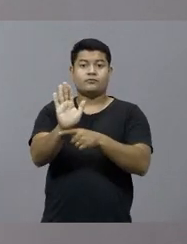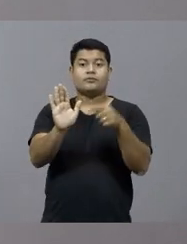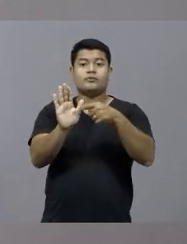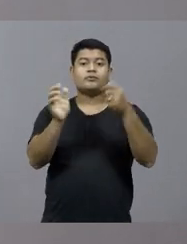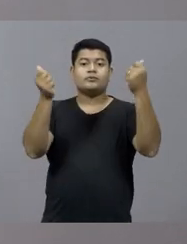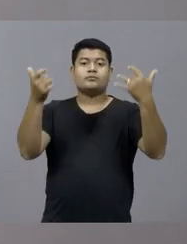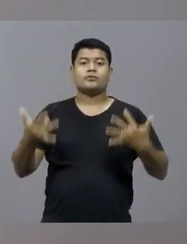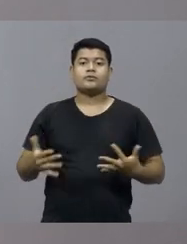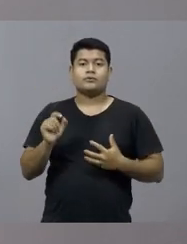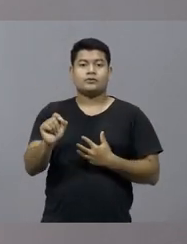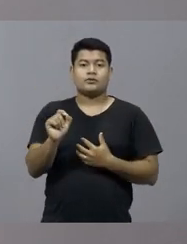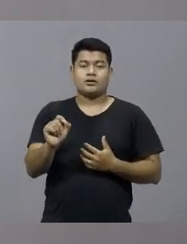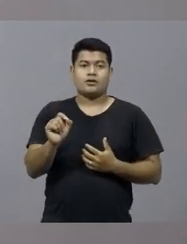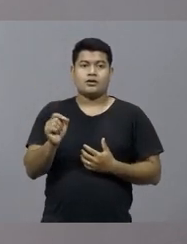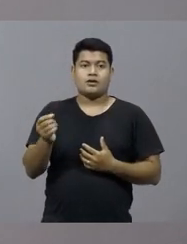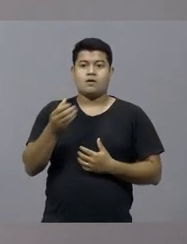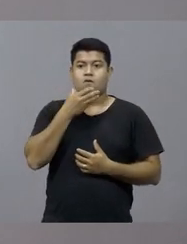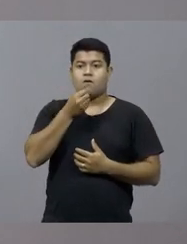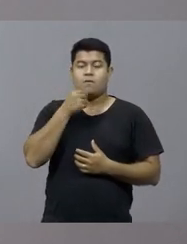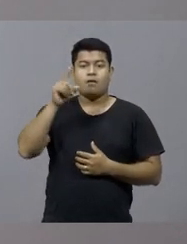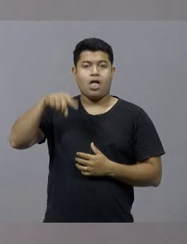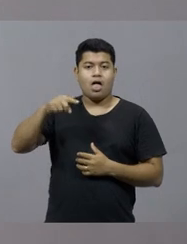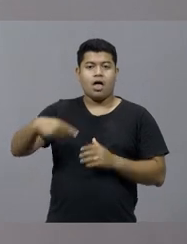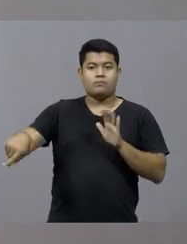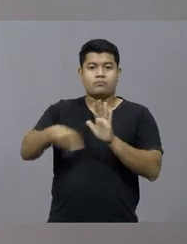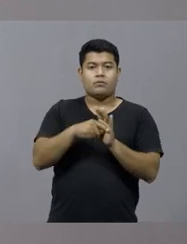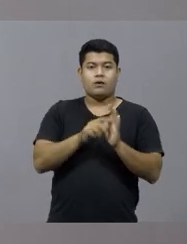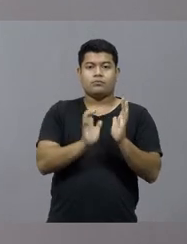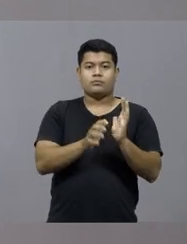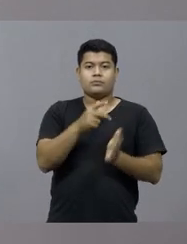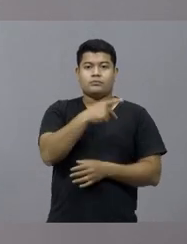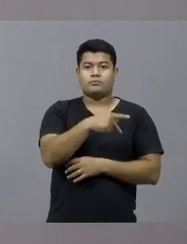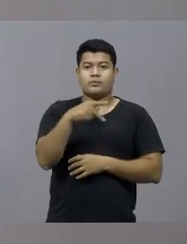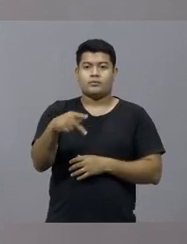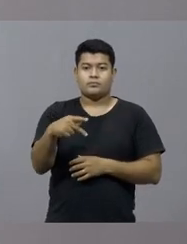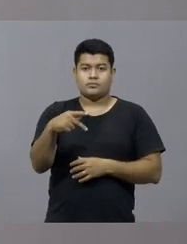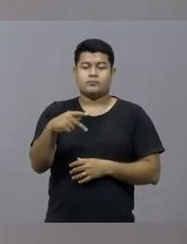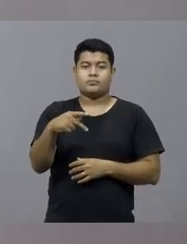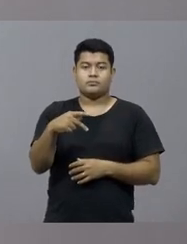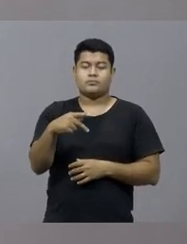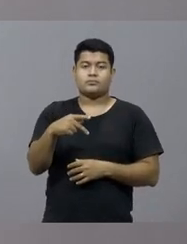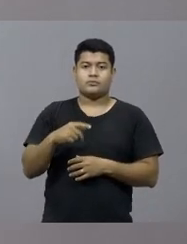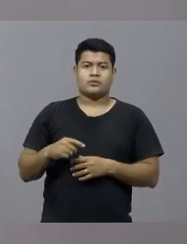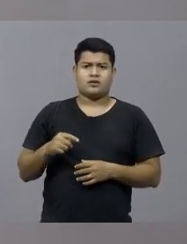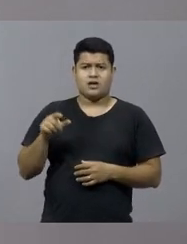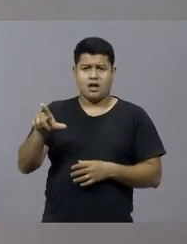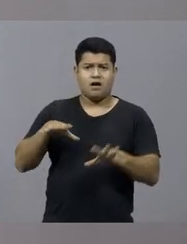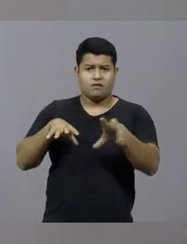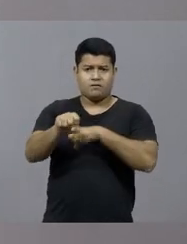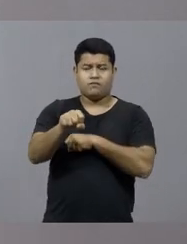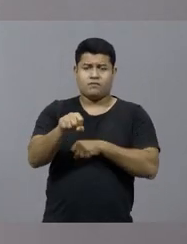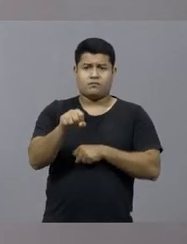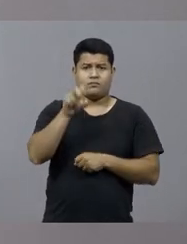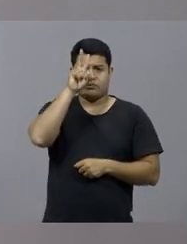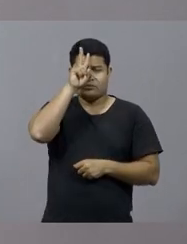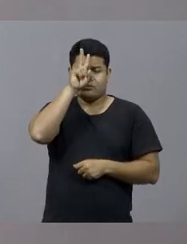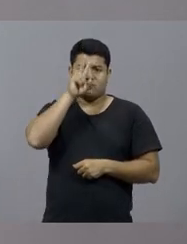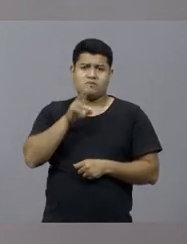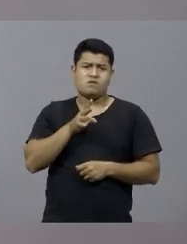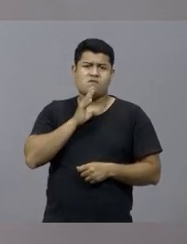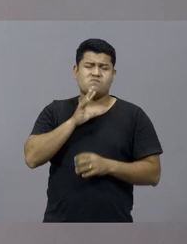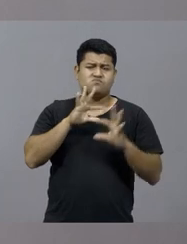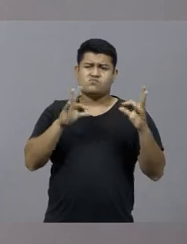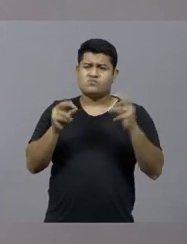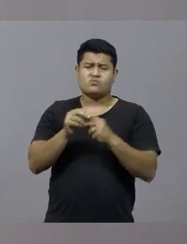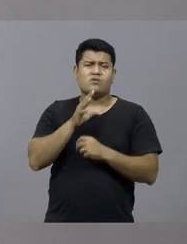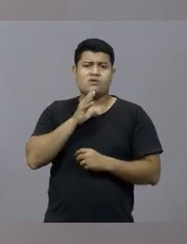sujeito é um progressista. Parece que é formado em história, conhecido como professor de história, jornalista, comentarista de